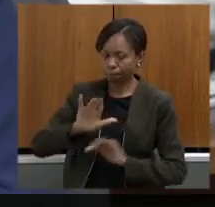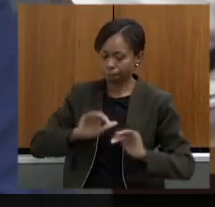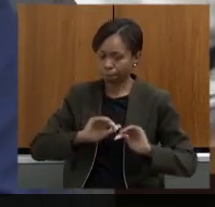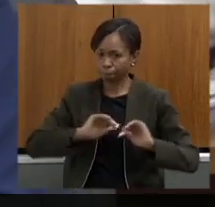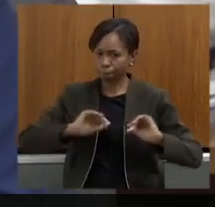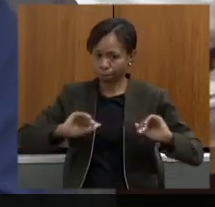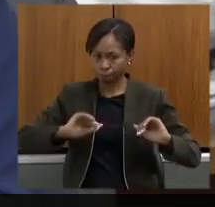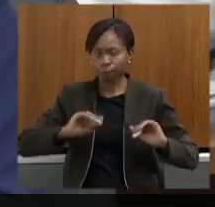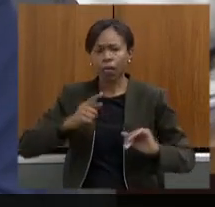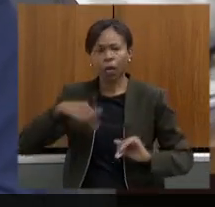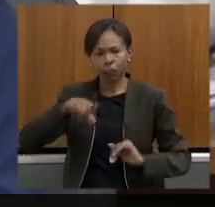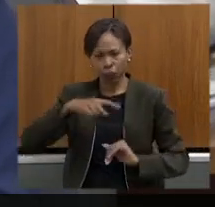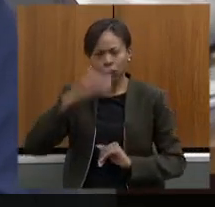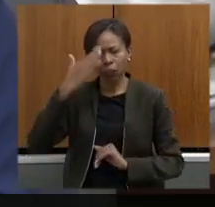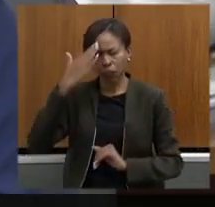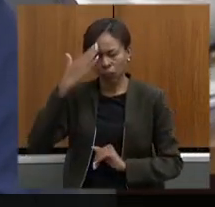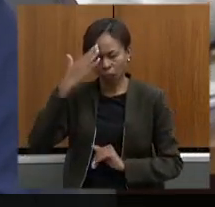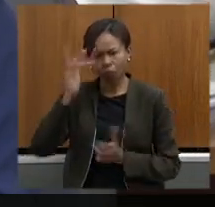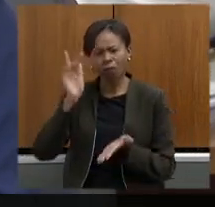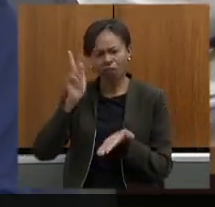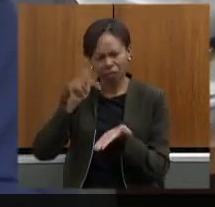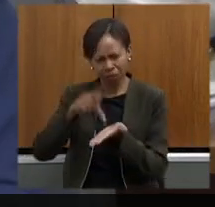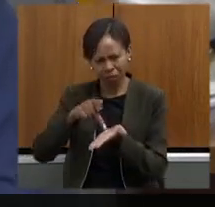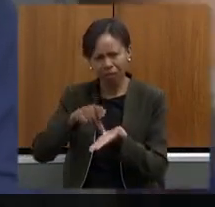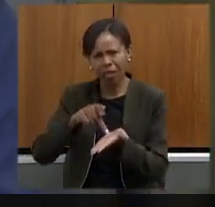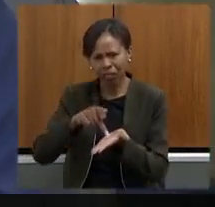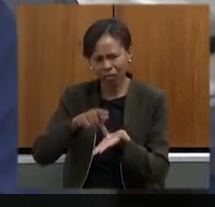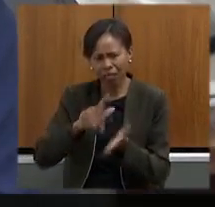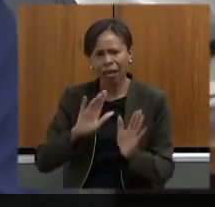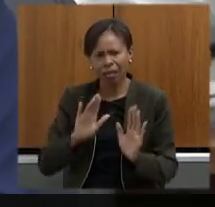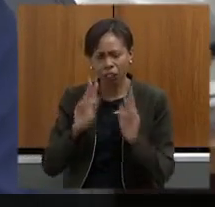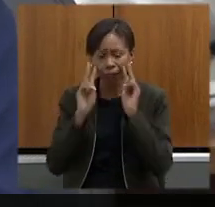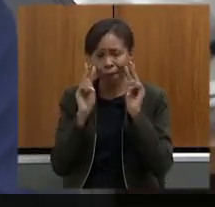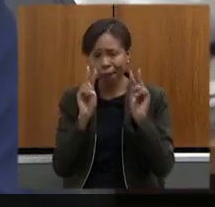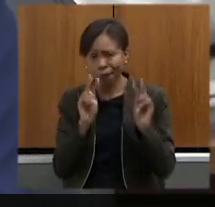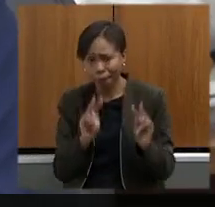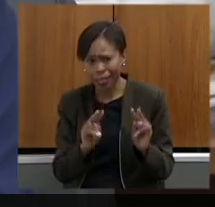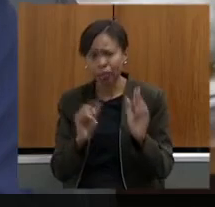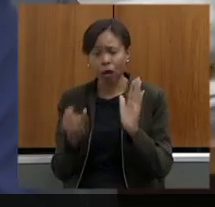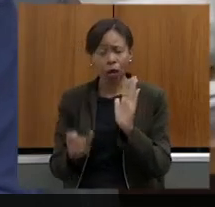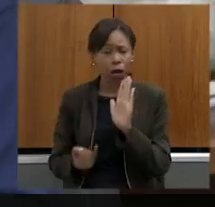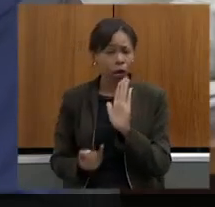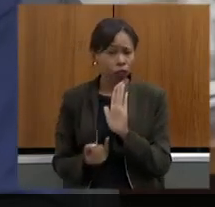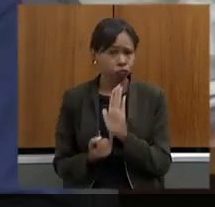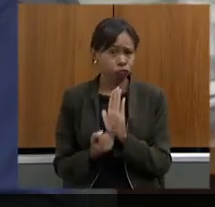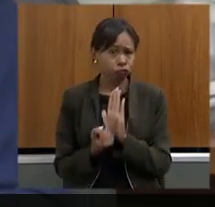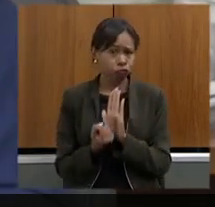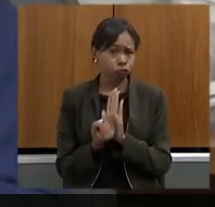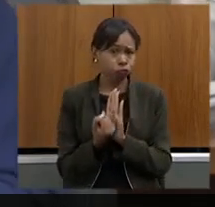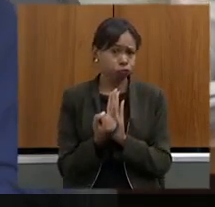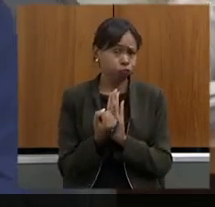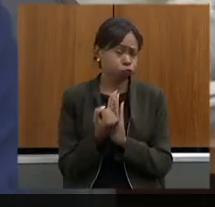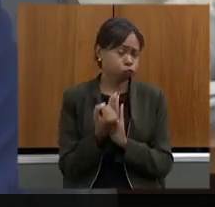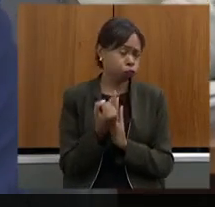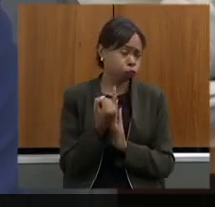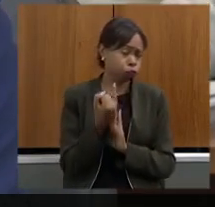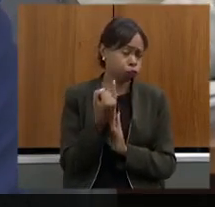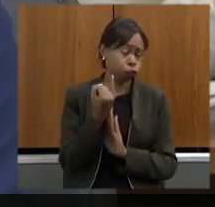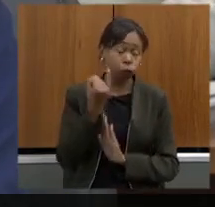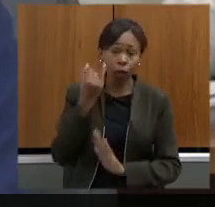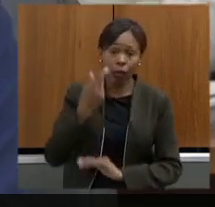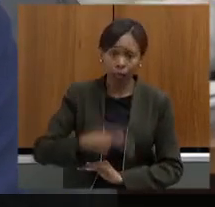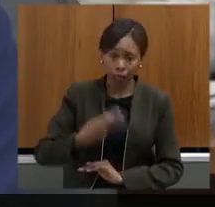que de fato as pessoas estão Nós estamos vendo um processo inflacionário grande o nosso país e nós